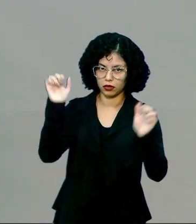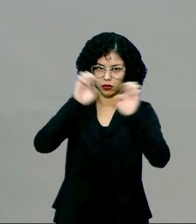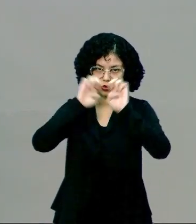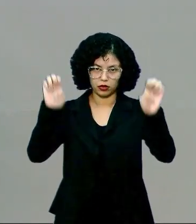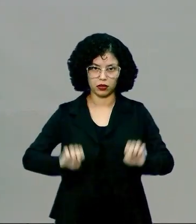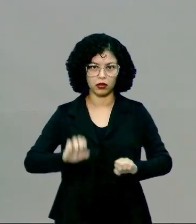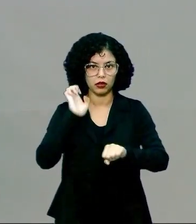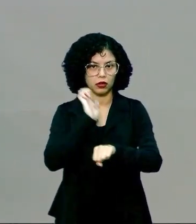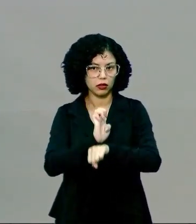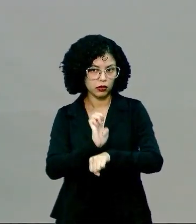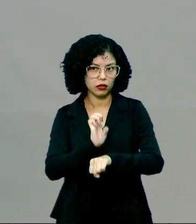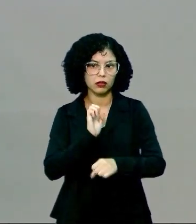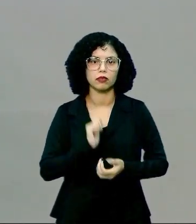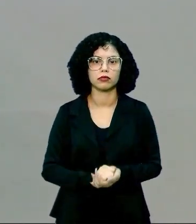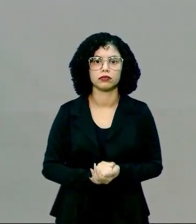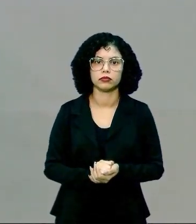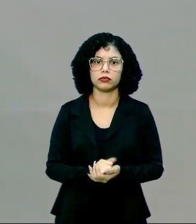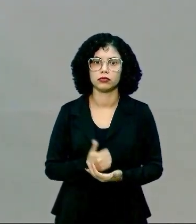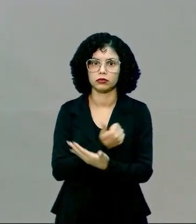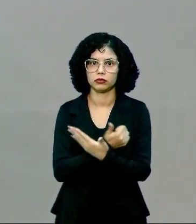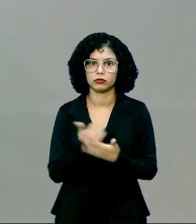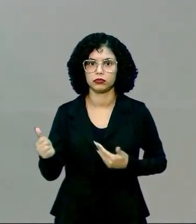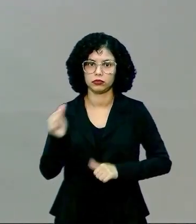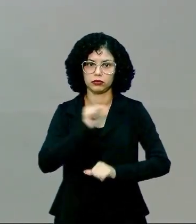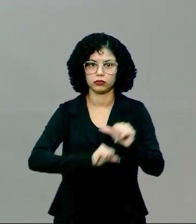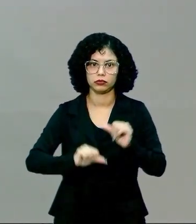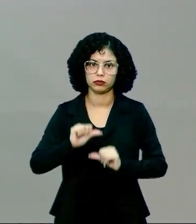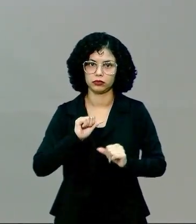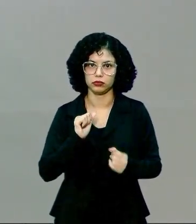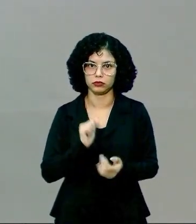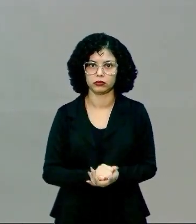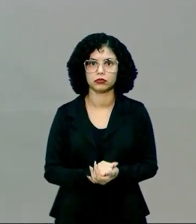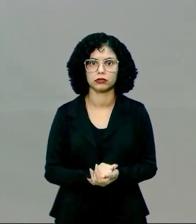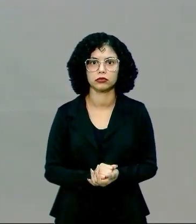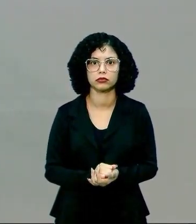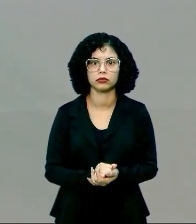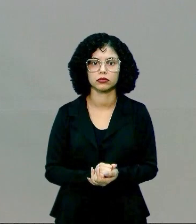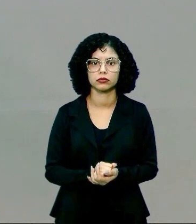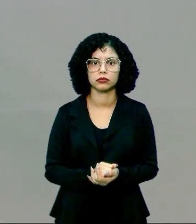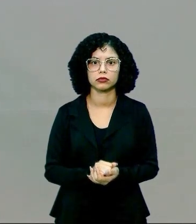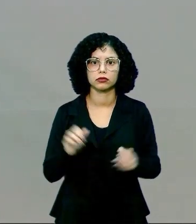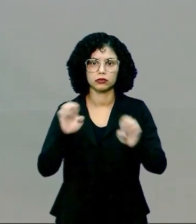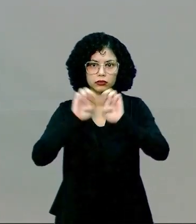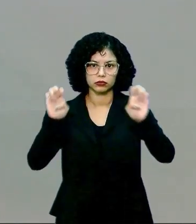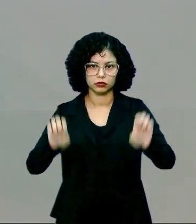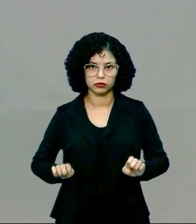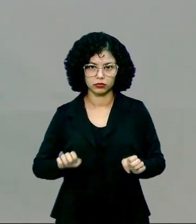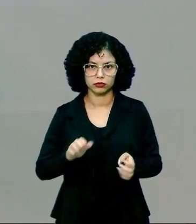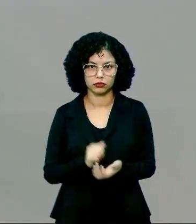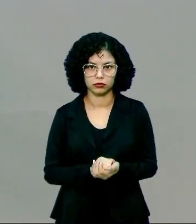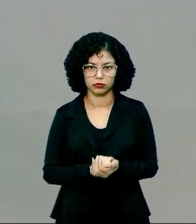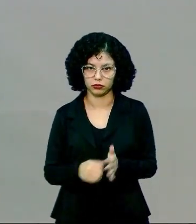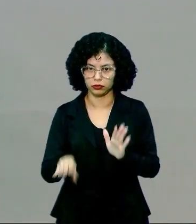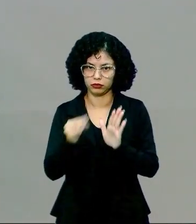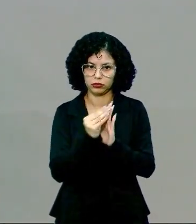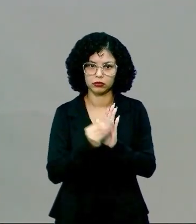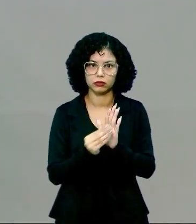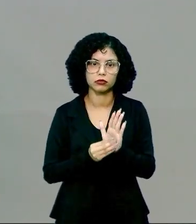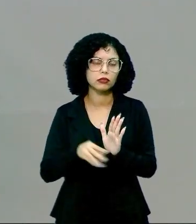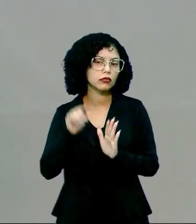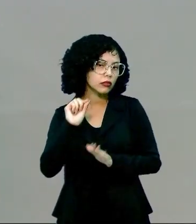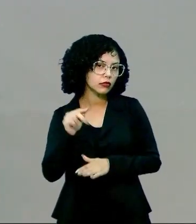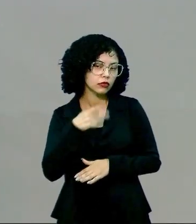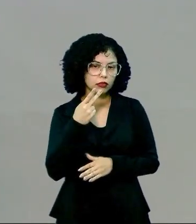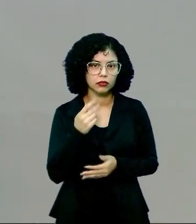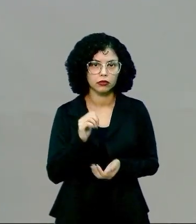do Estado, quando ele age em oposição a uma estrutura que está dada no que diz